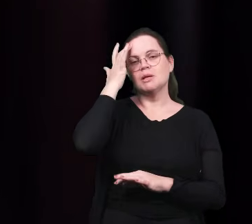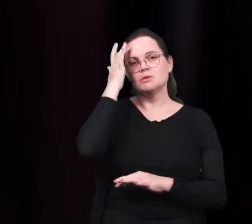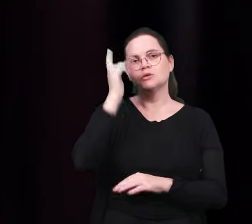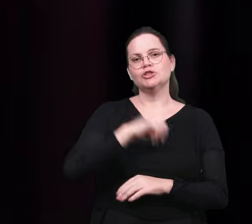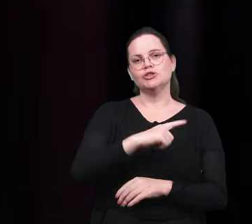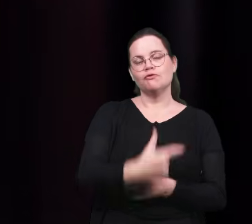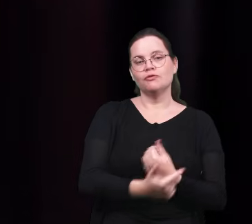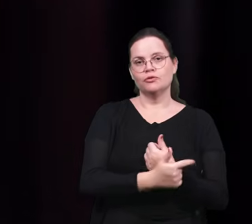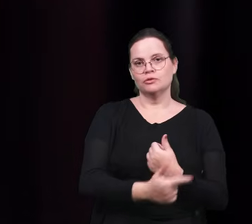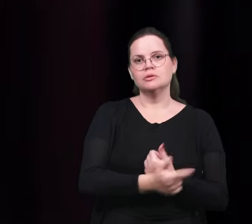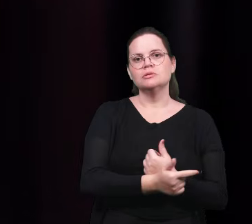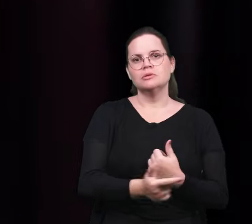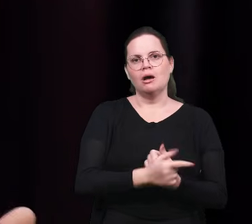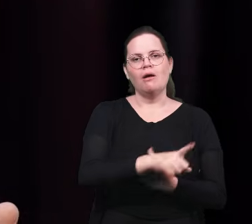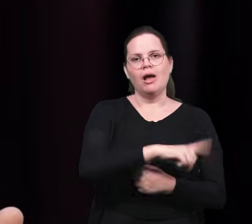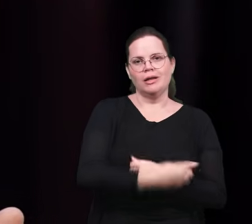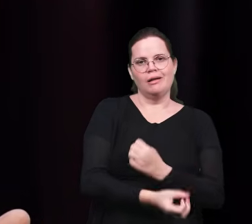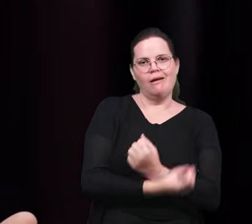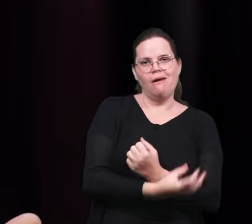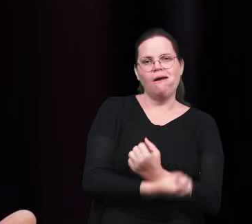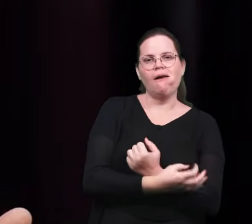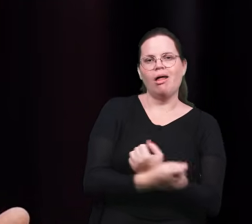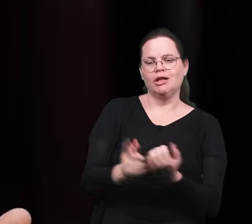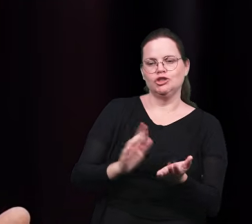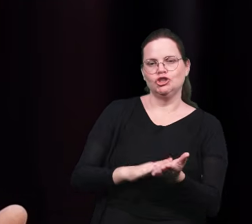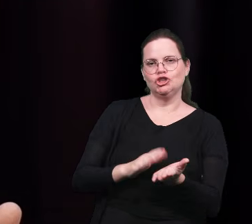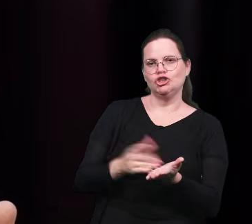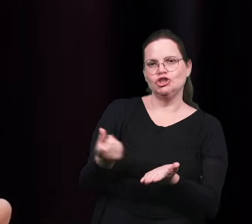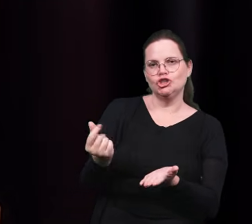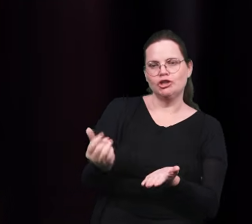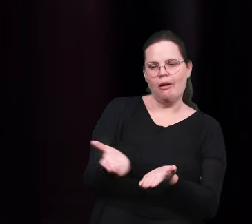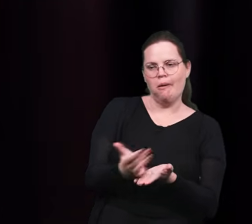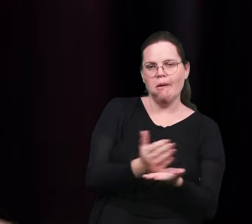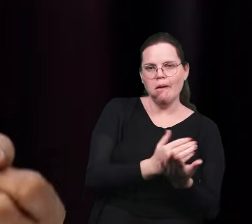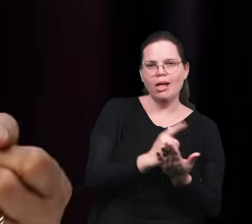elas realmente extorquiam as pessoas, elas